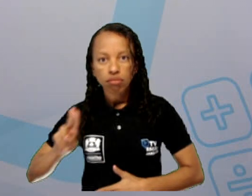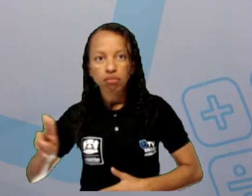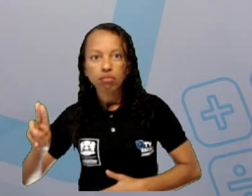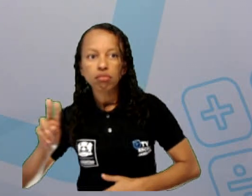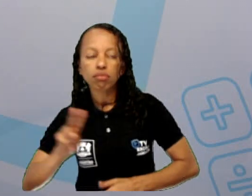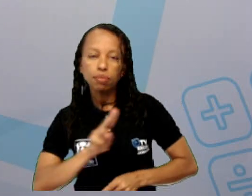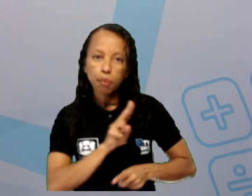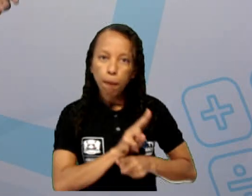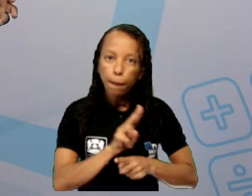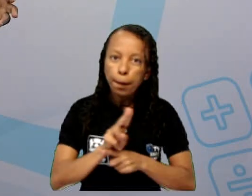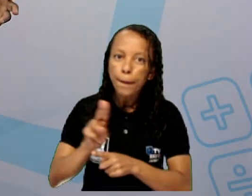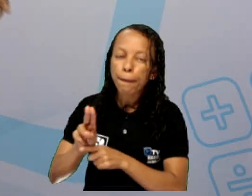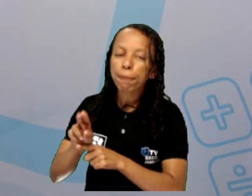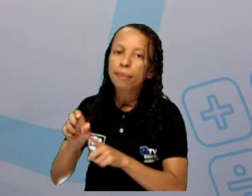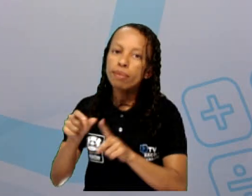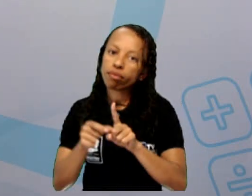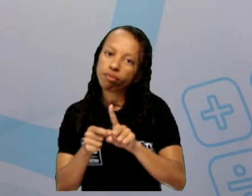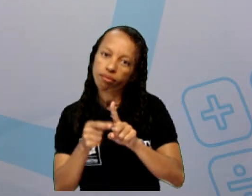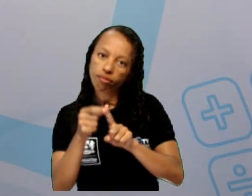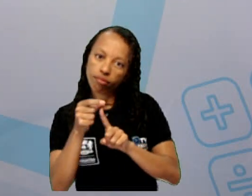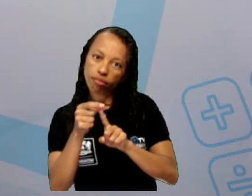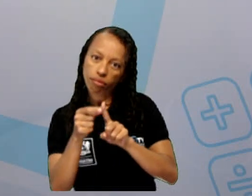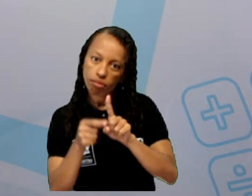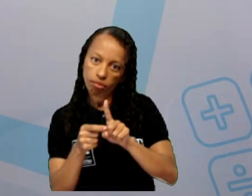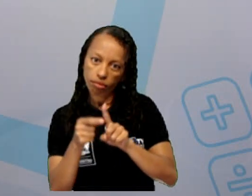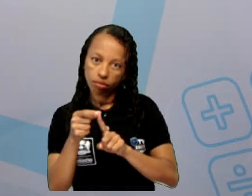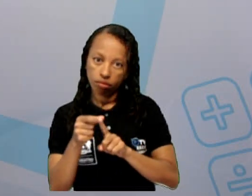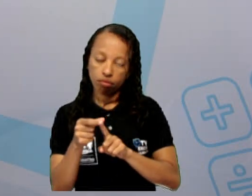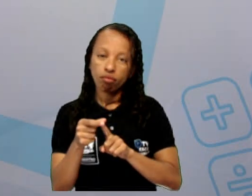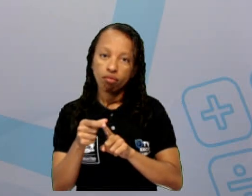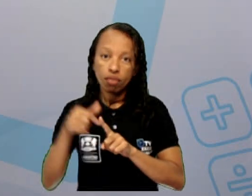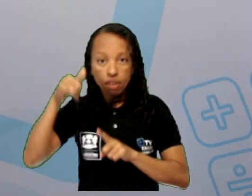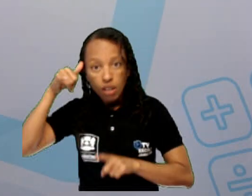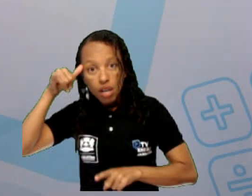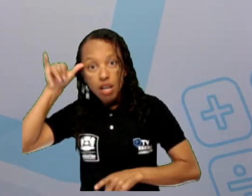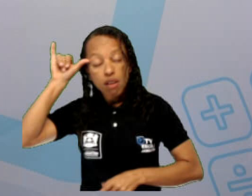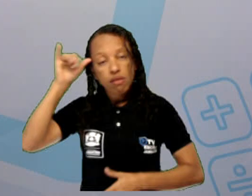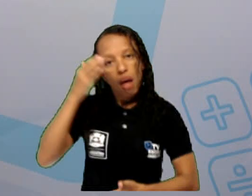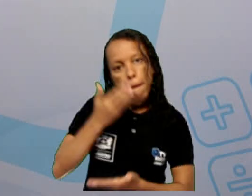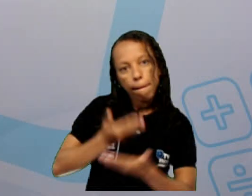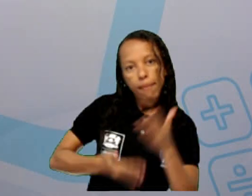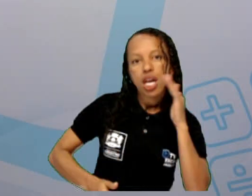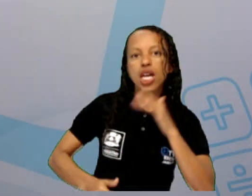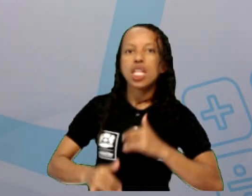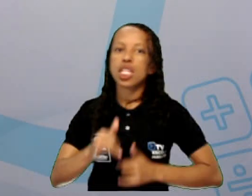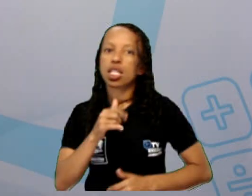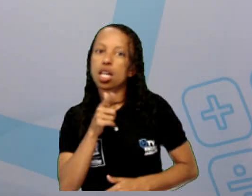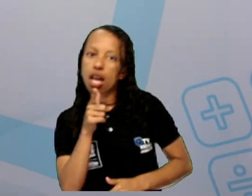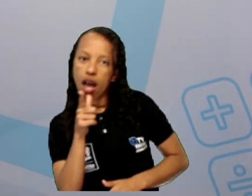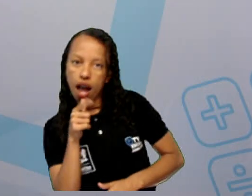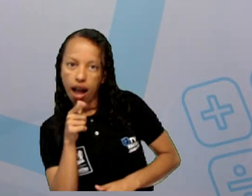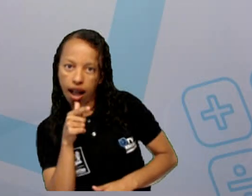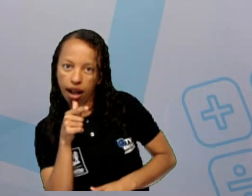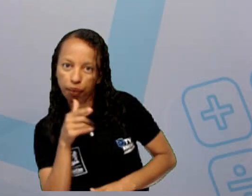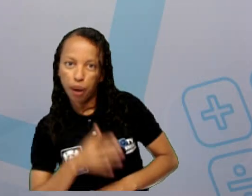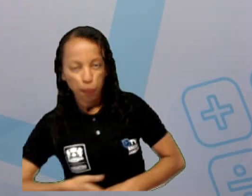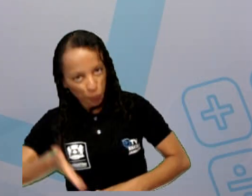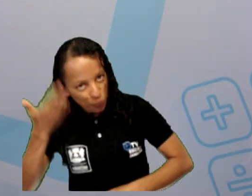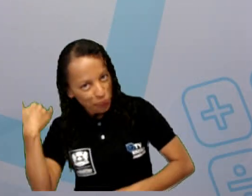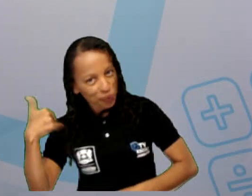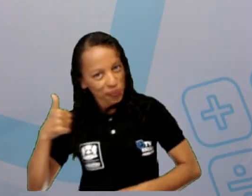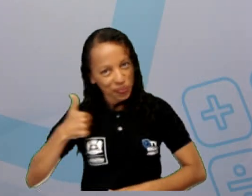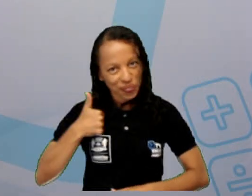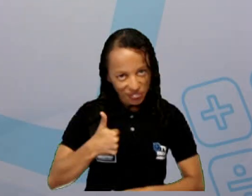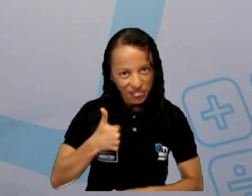a temperatura do corpo e evitar a perda de água. Beleza? Vamos embora que tem mais assunto